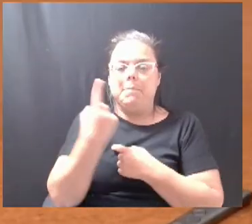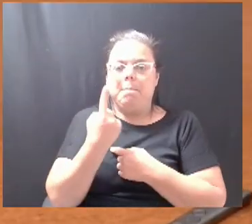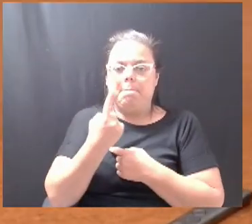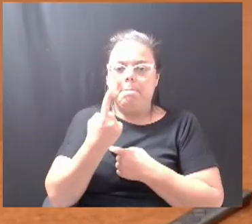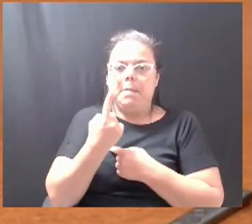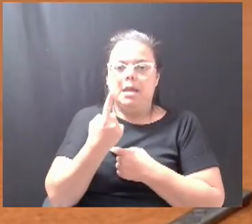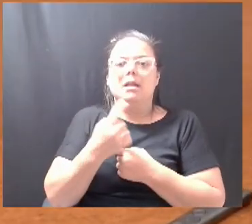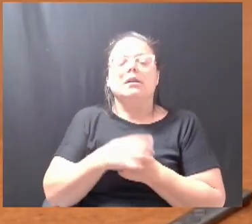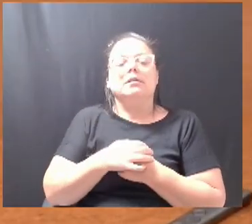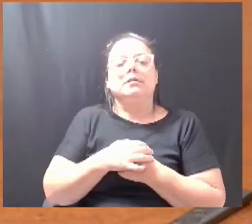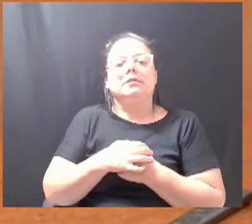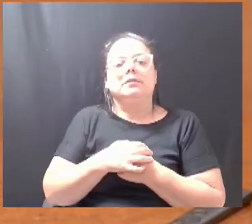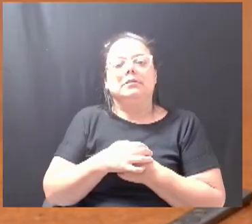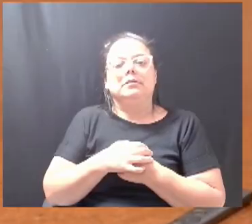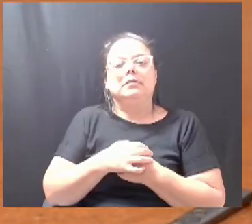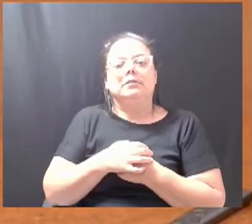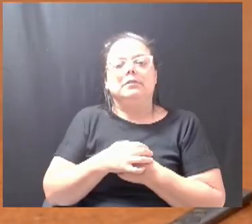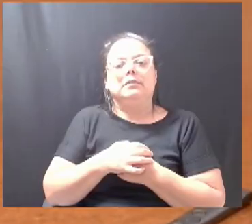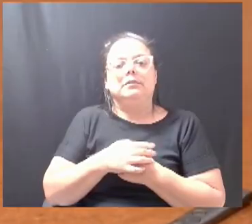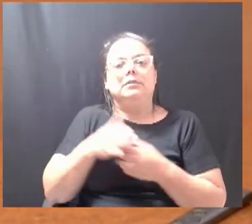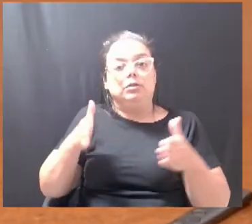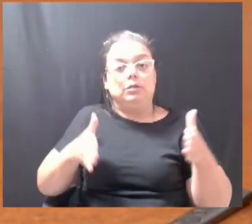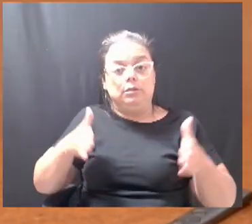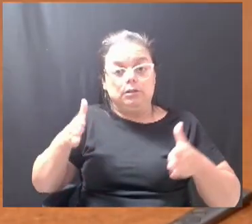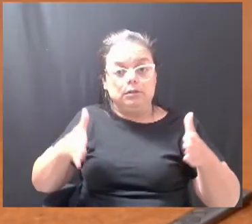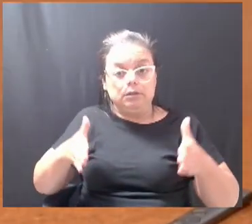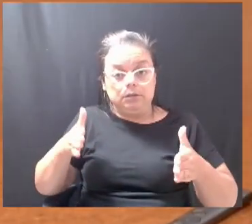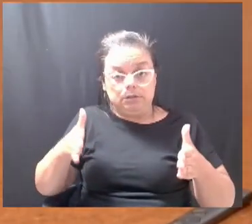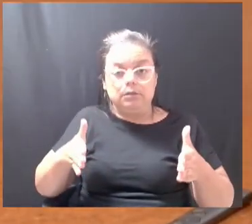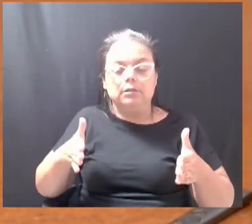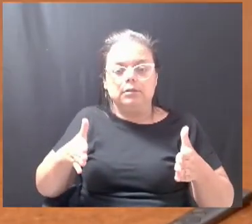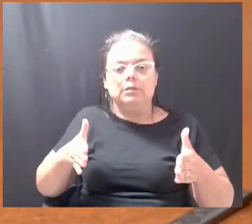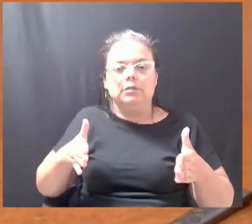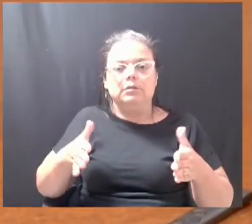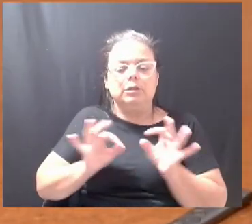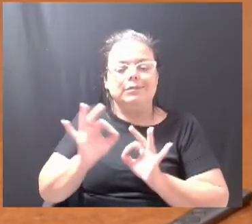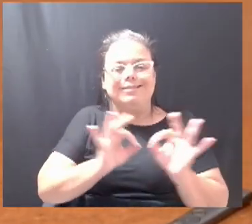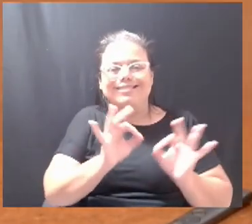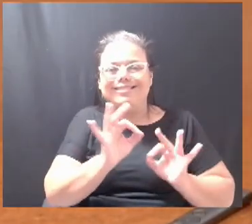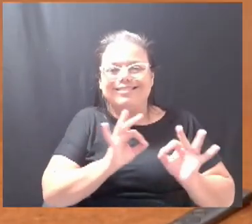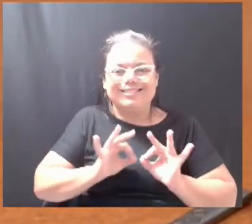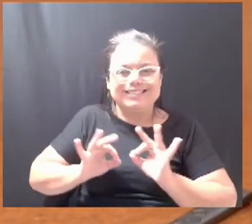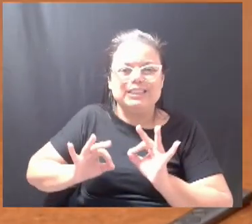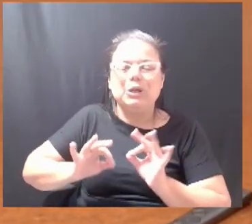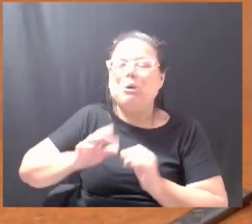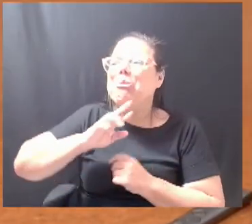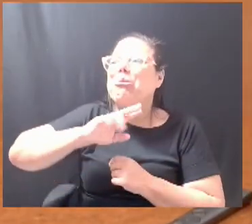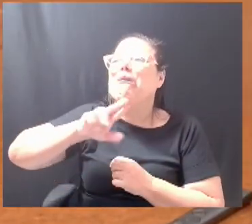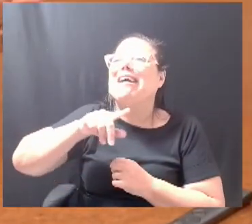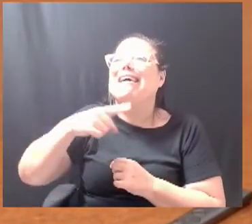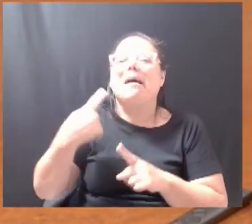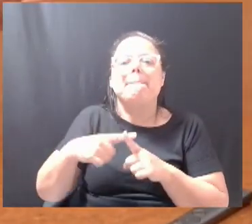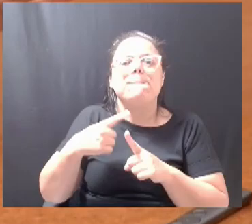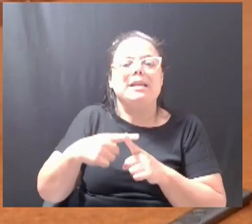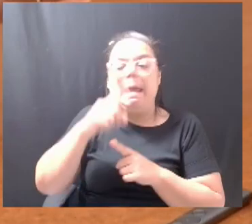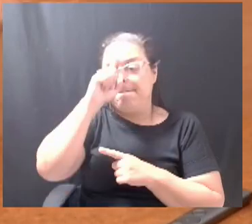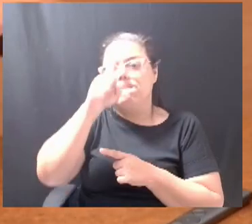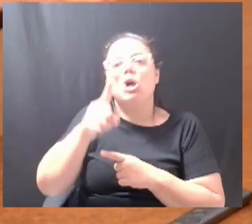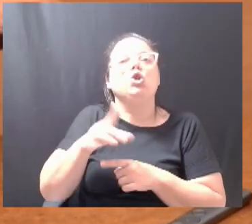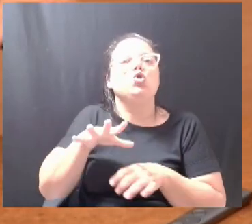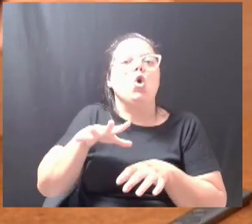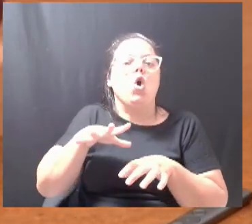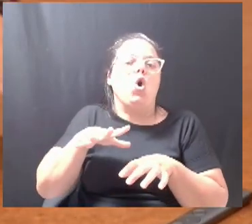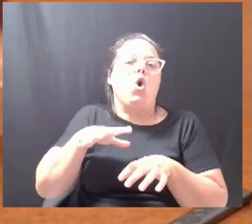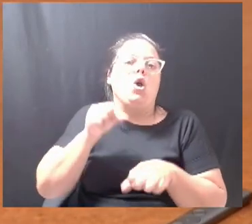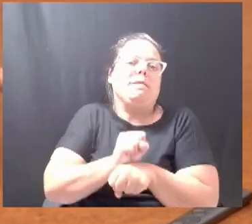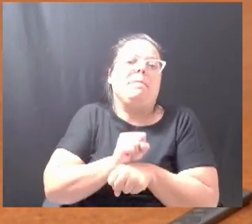tempo porque foi por conta de tramitação, não foi por conta de que mandaram segurar, entendeu? Porque tem muitas vezes que eles mandam segurar